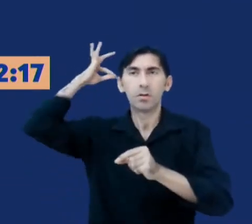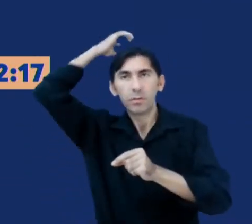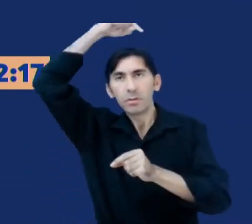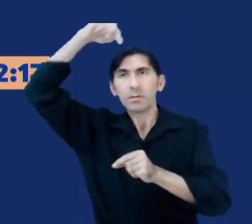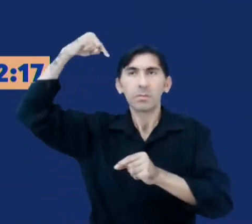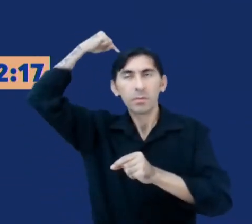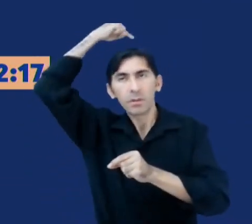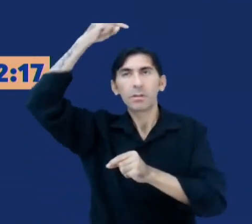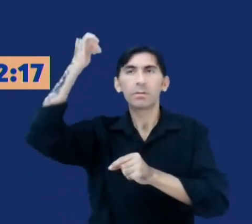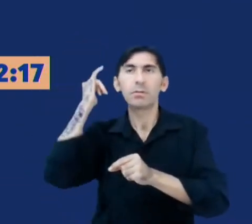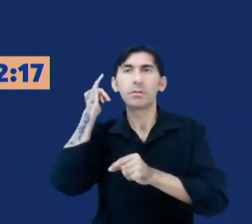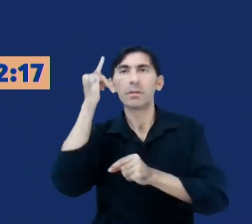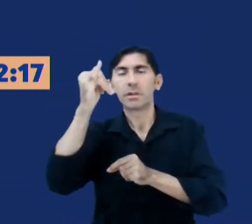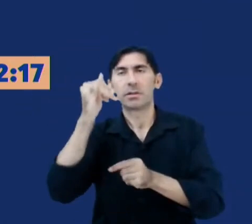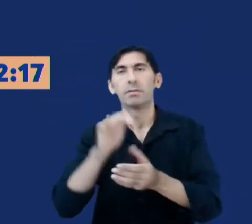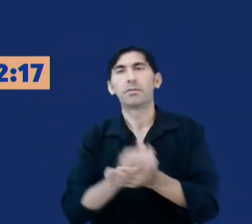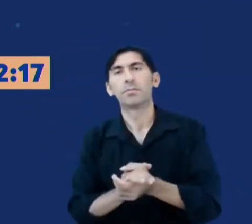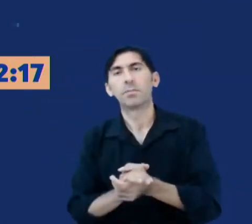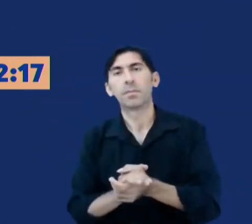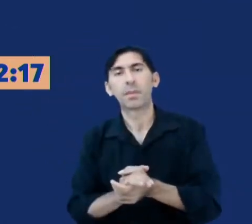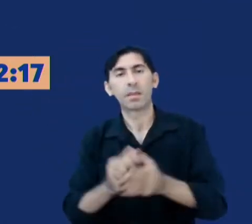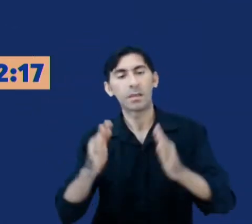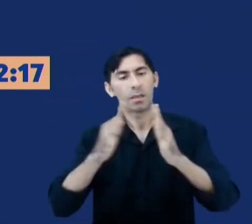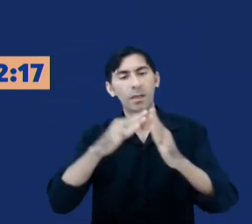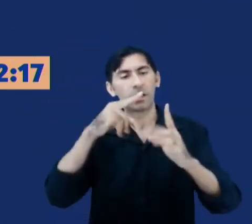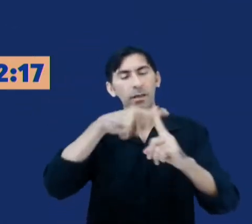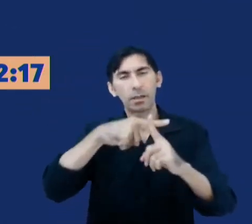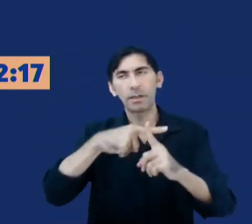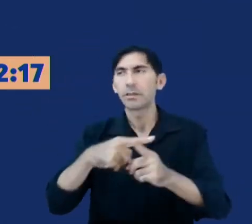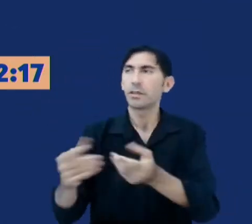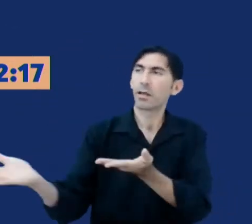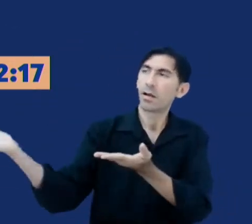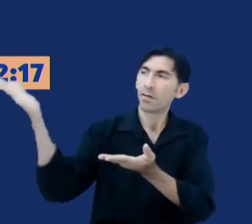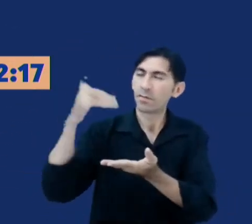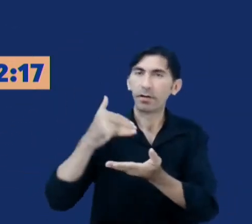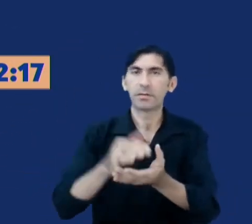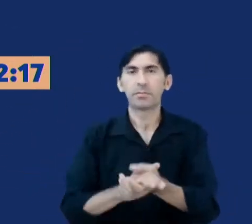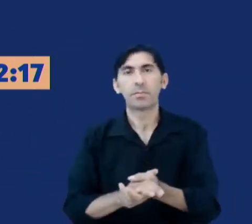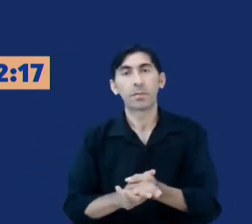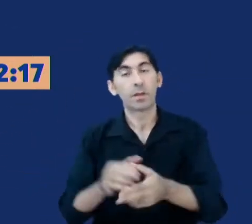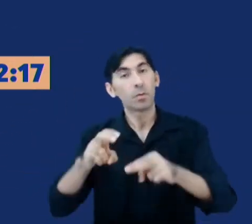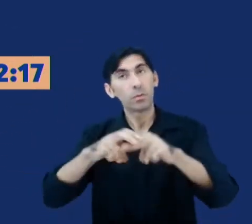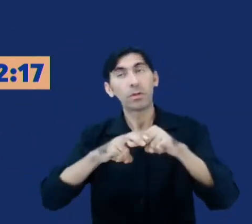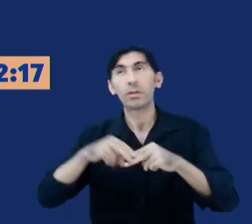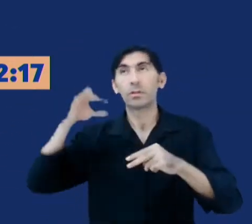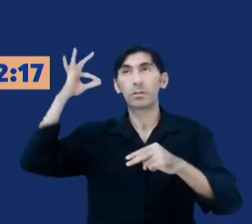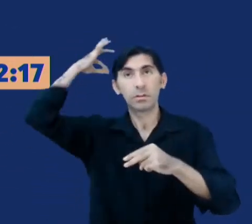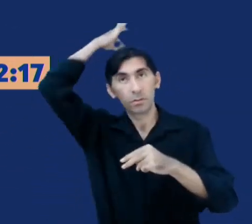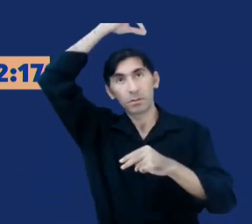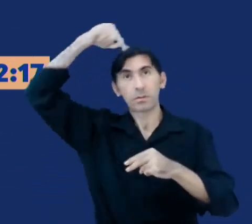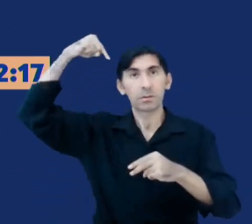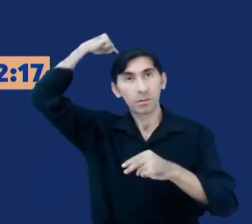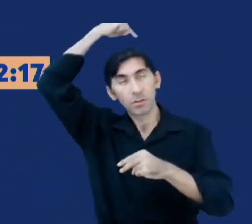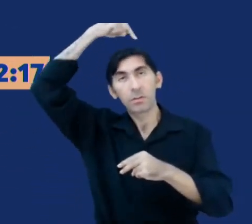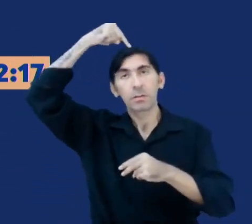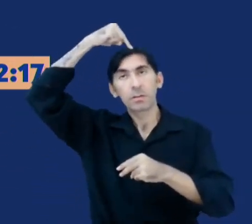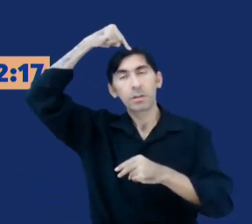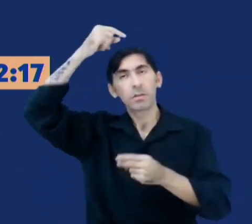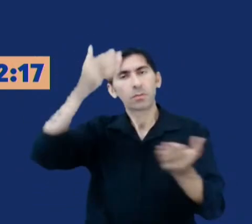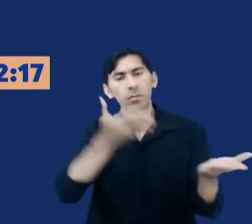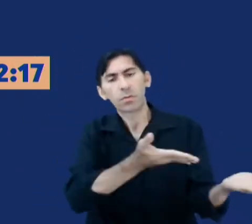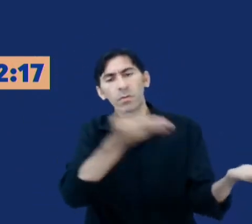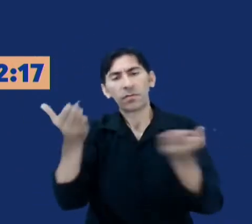vem. Então o Espírito Santo usa a igreja para convidar o pecador,